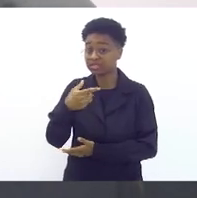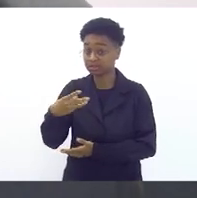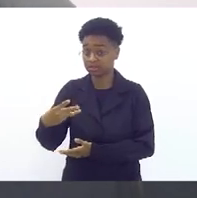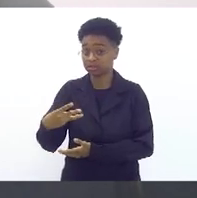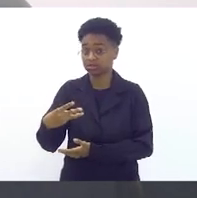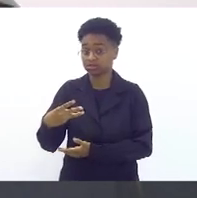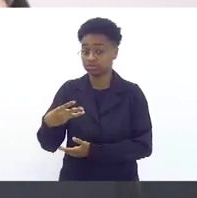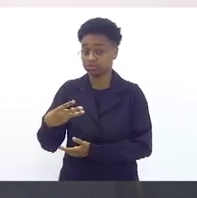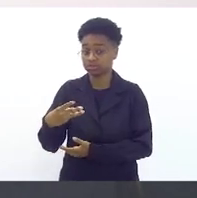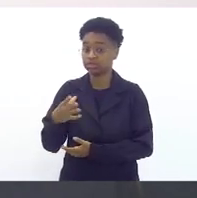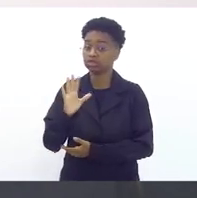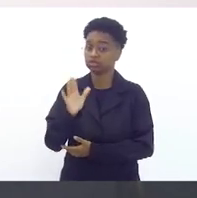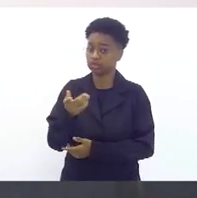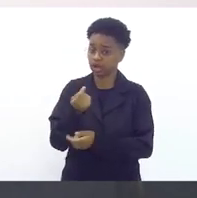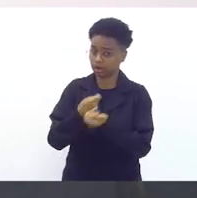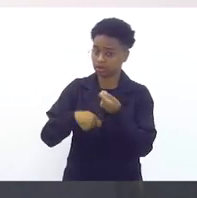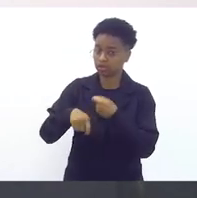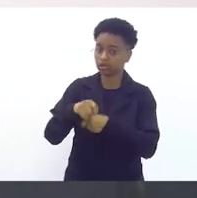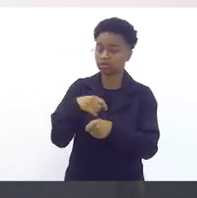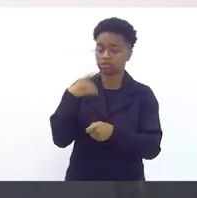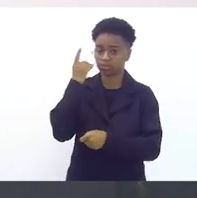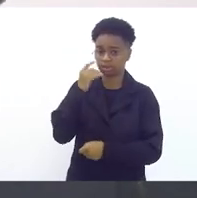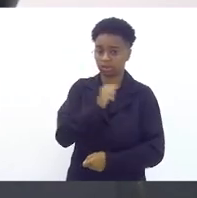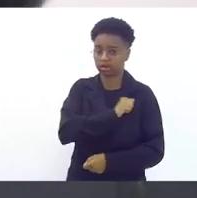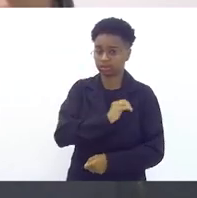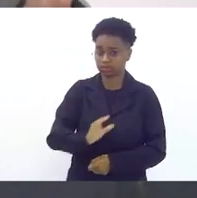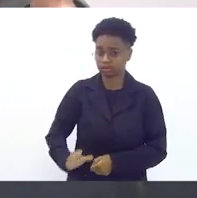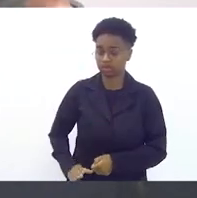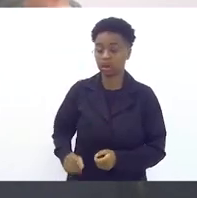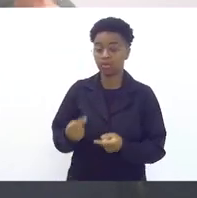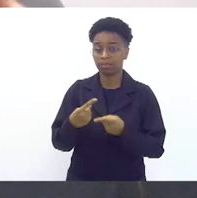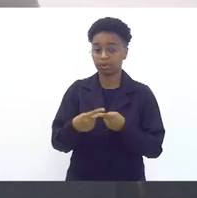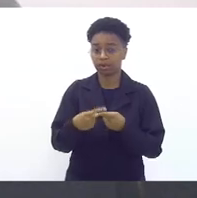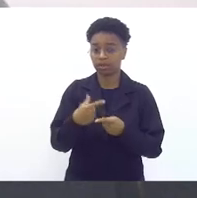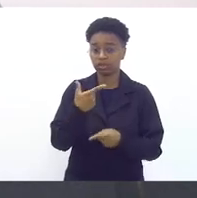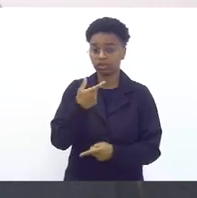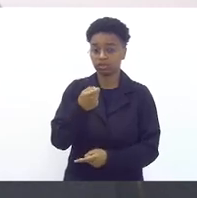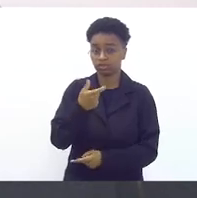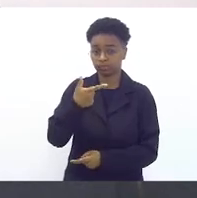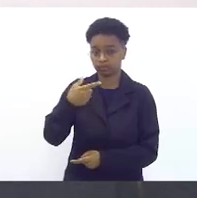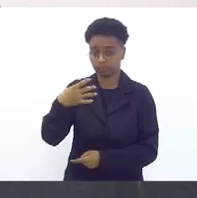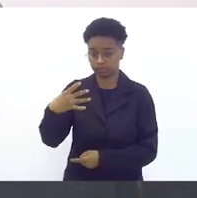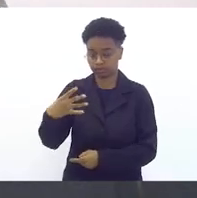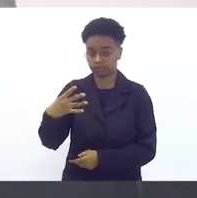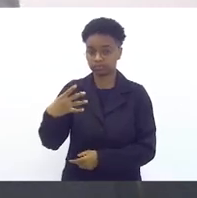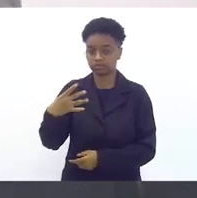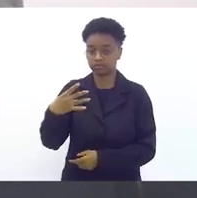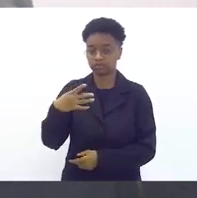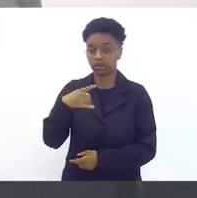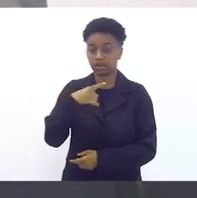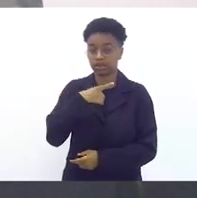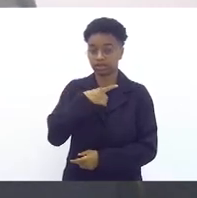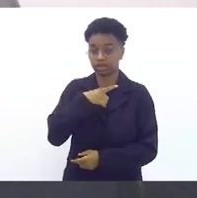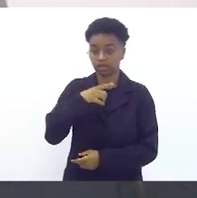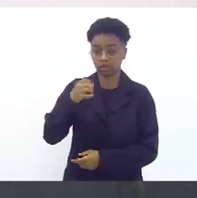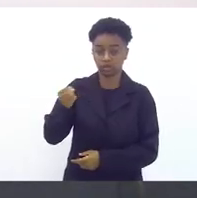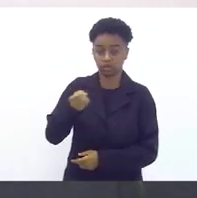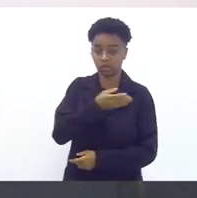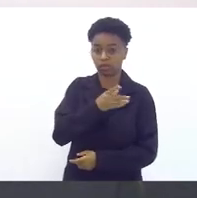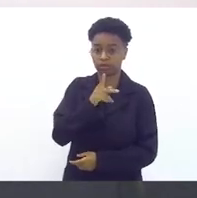foi negociado com o André Siciliano, porque em 24 teria um novo